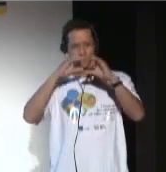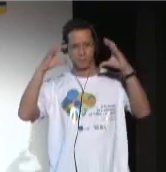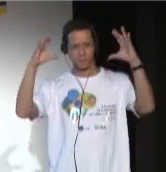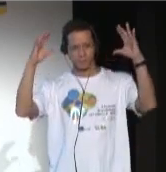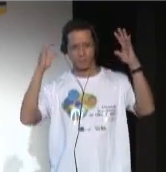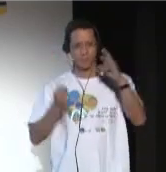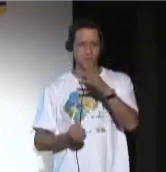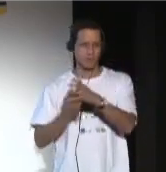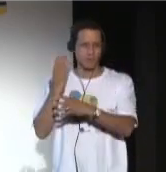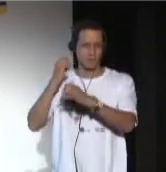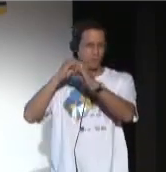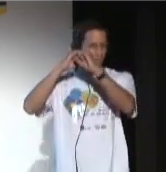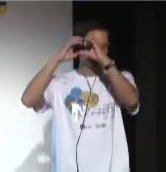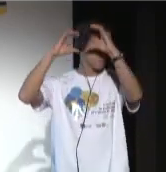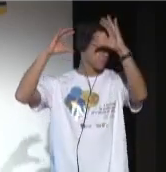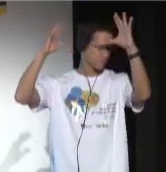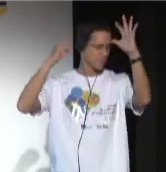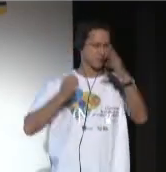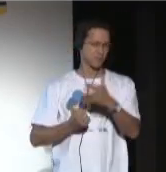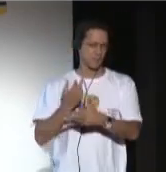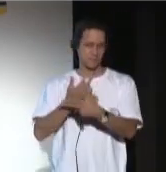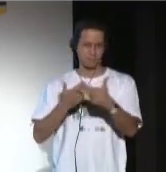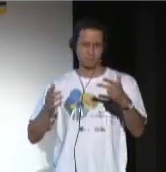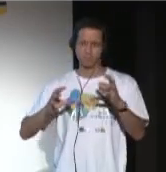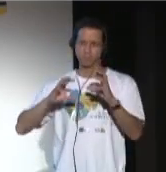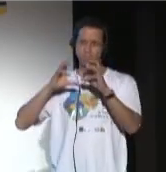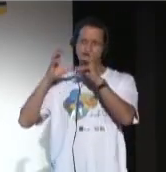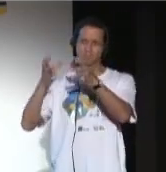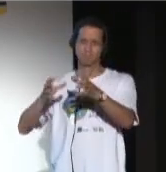conseguir imaginar mundos diferentes.